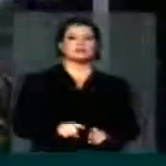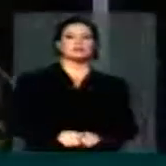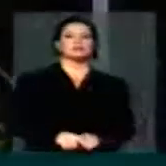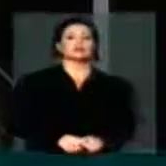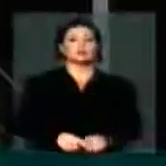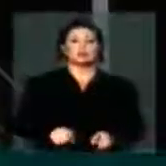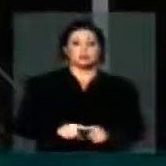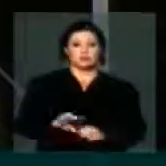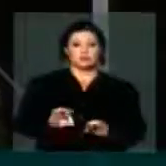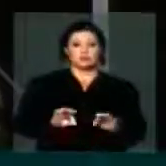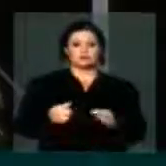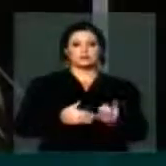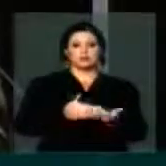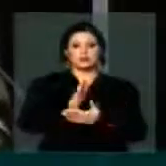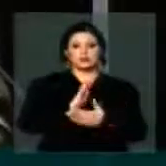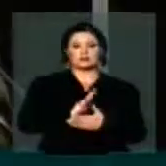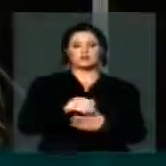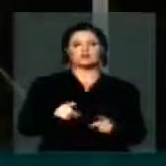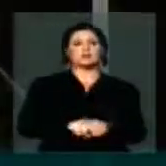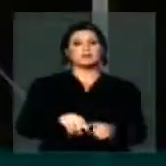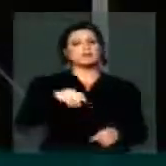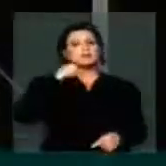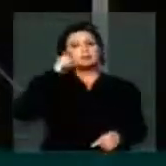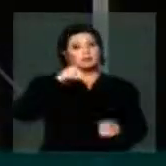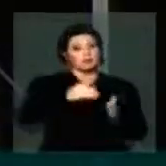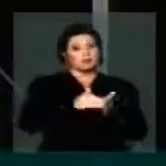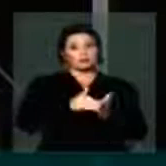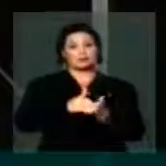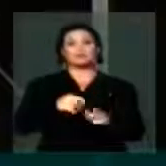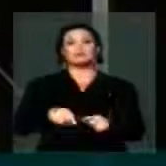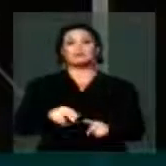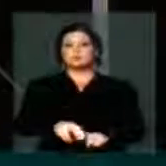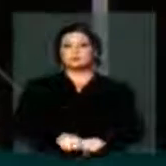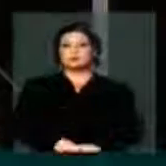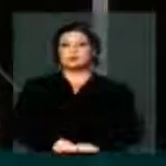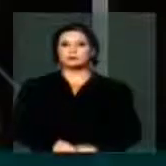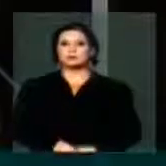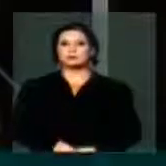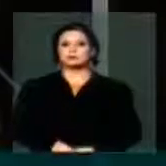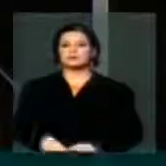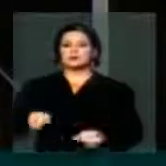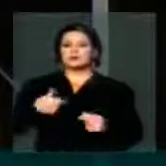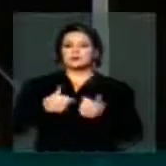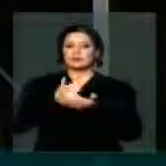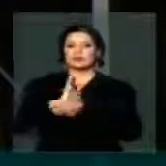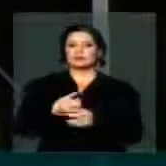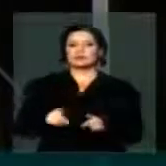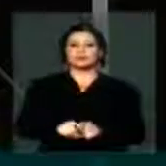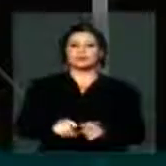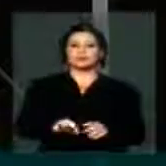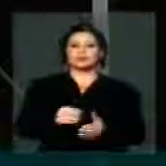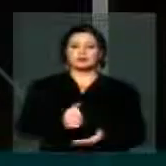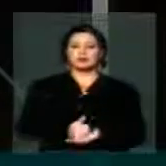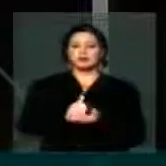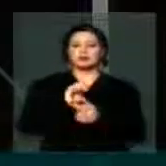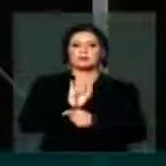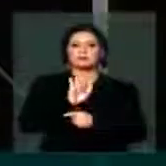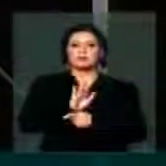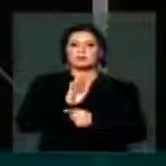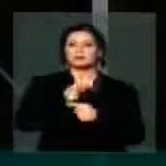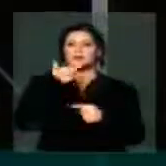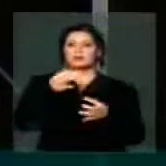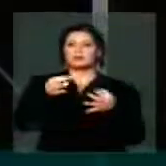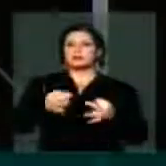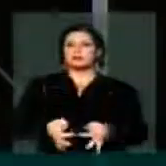na revisão aprovada no Senado. Desta forma, senhor presidente, a aprovação da PEC contribui para que haja uma distribuição